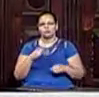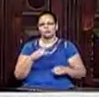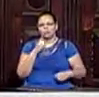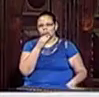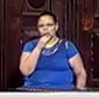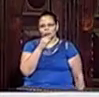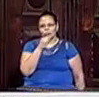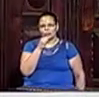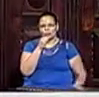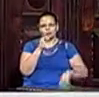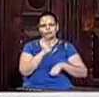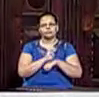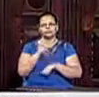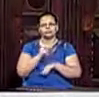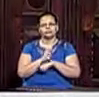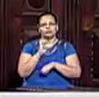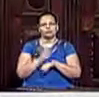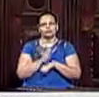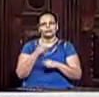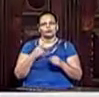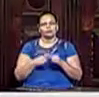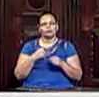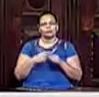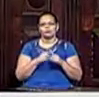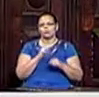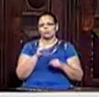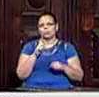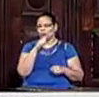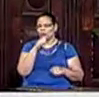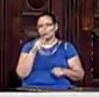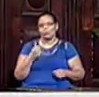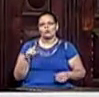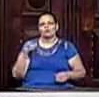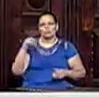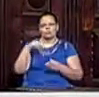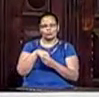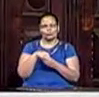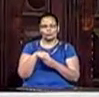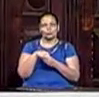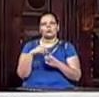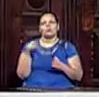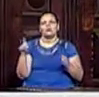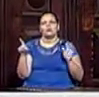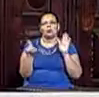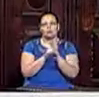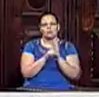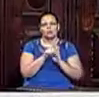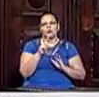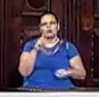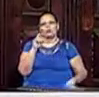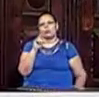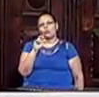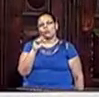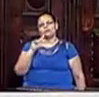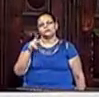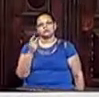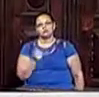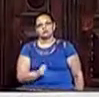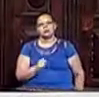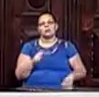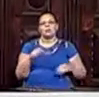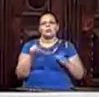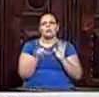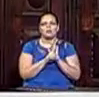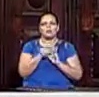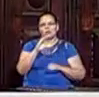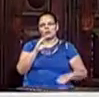esse estado, um município que não está incluso na Lei Rosinha, na Lei Cabral, na Lei Pezão, que